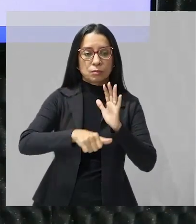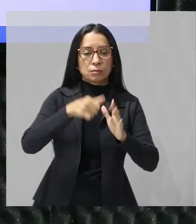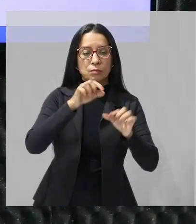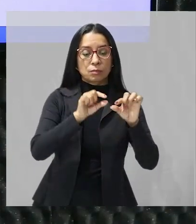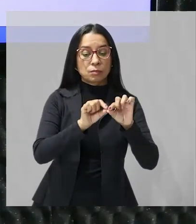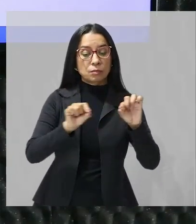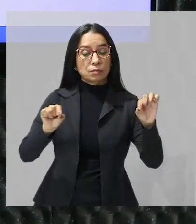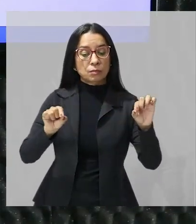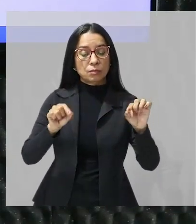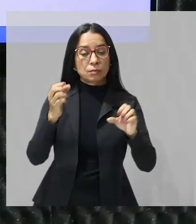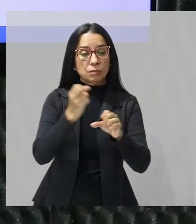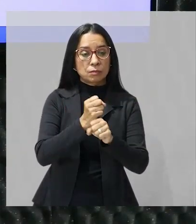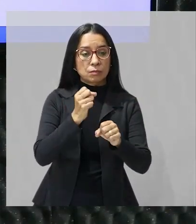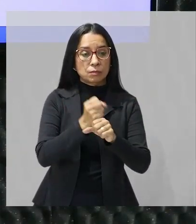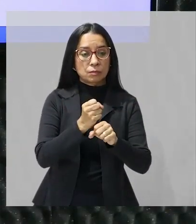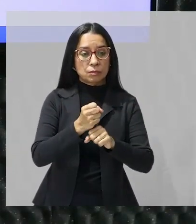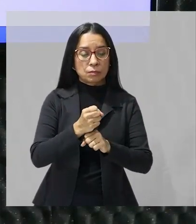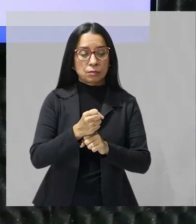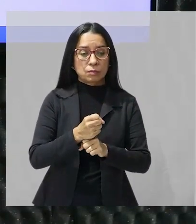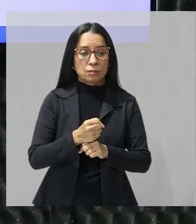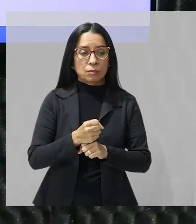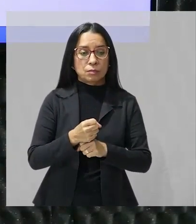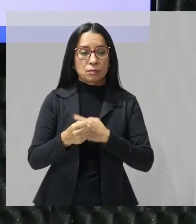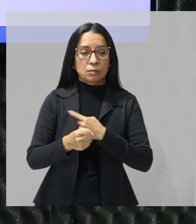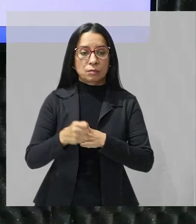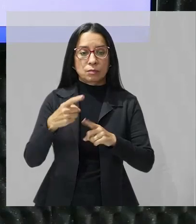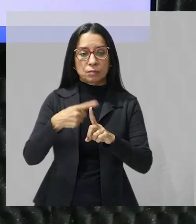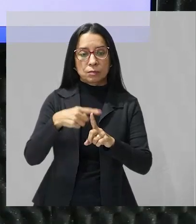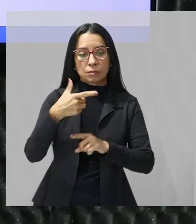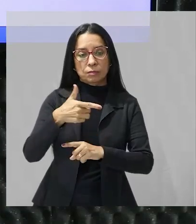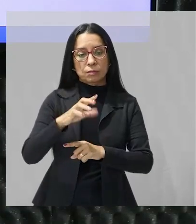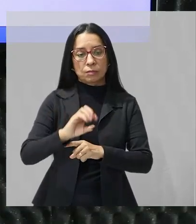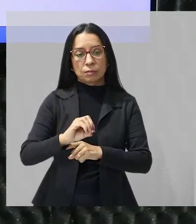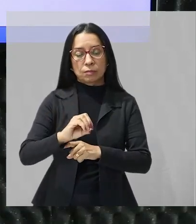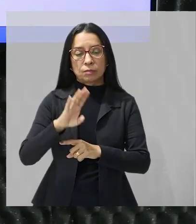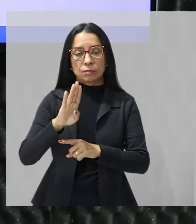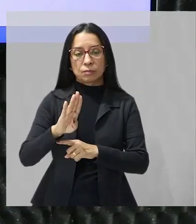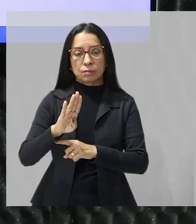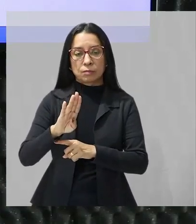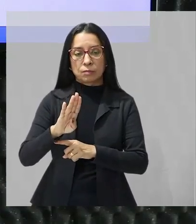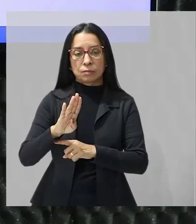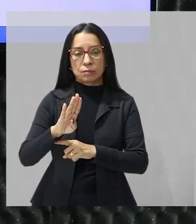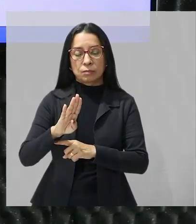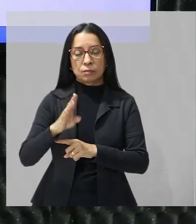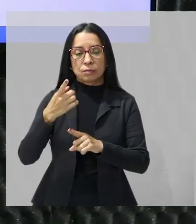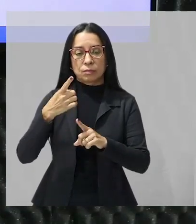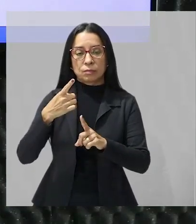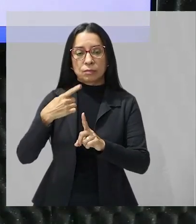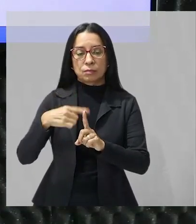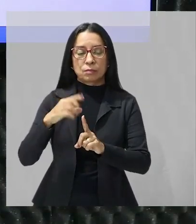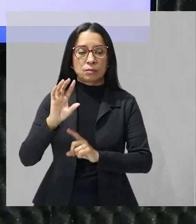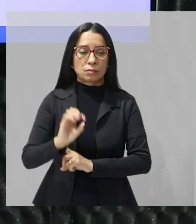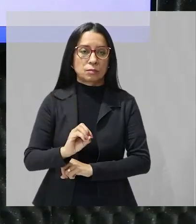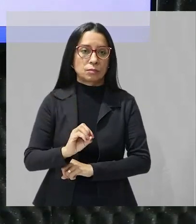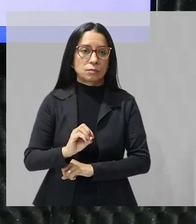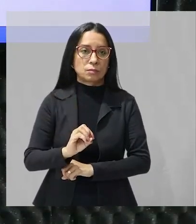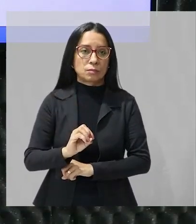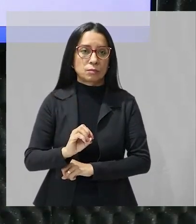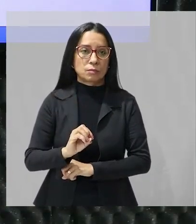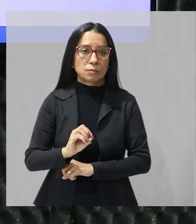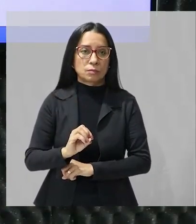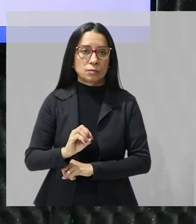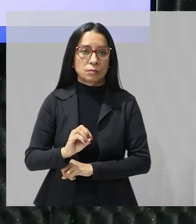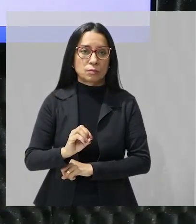Então, 4 igual a vezes 20 ao quadrado, mais 20 vezes b, mais o 0. Gente,